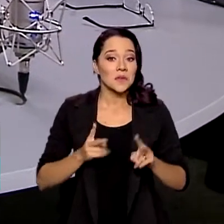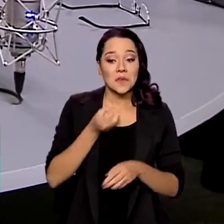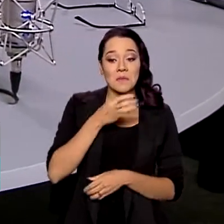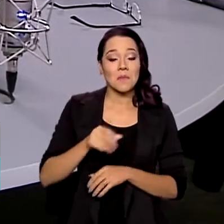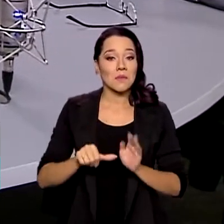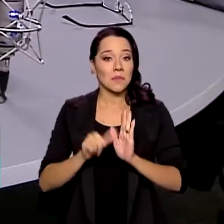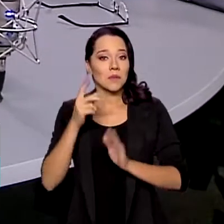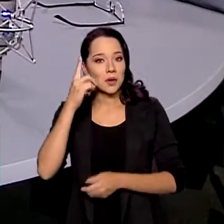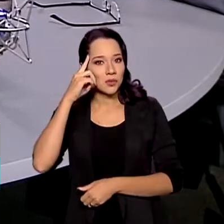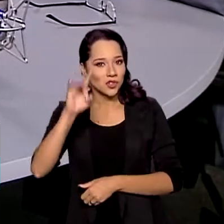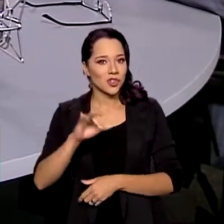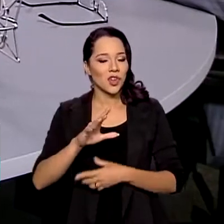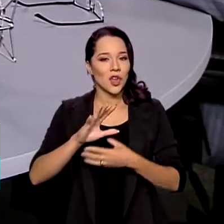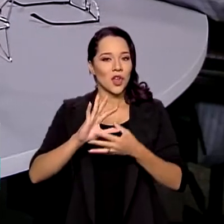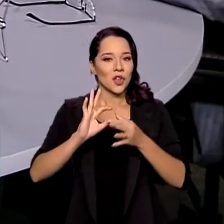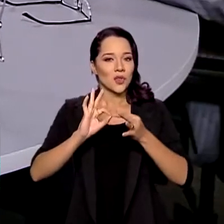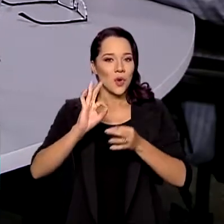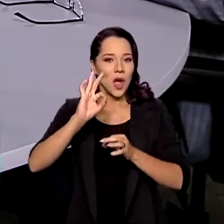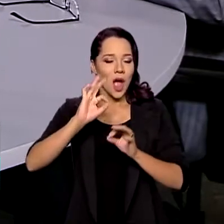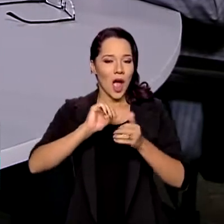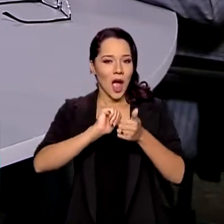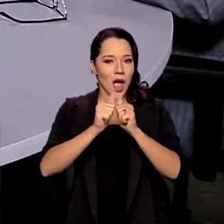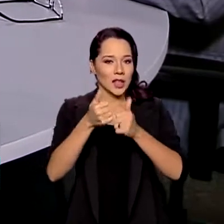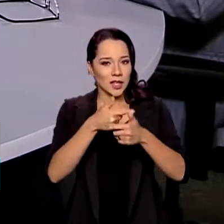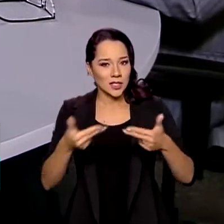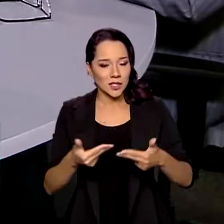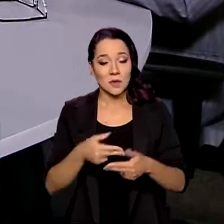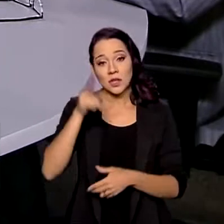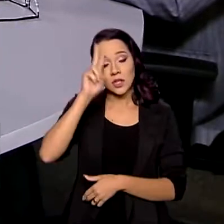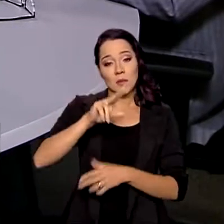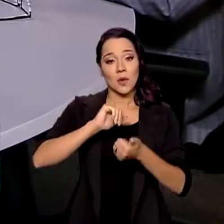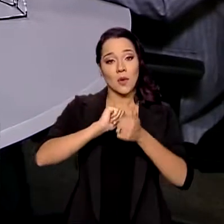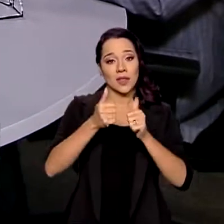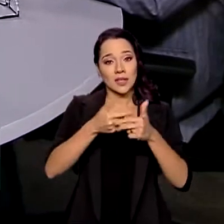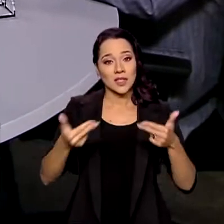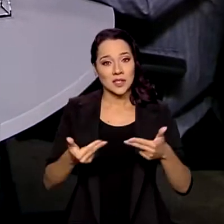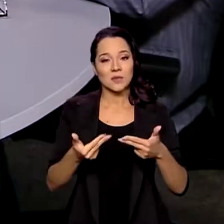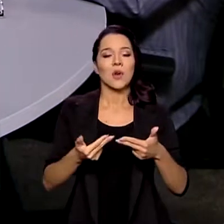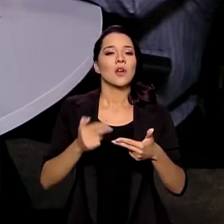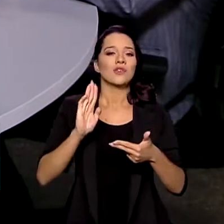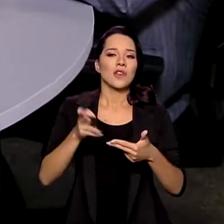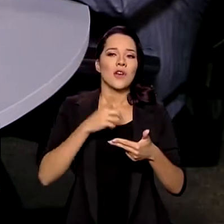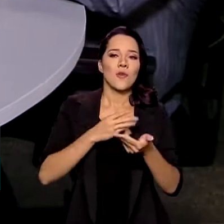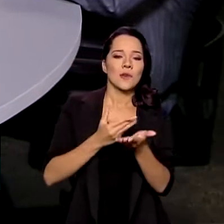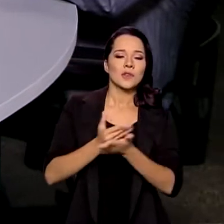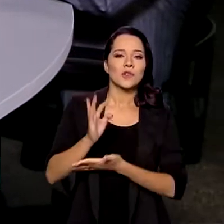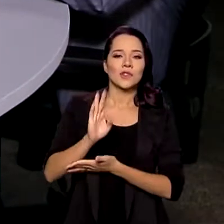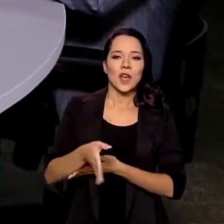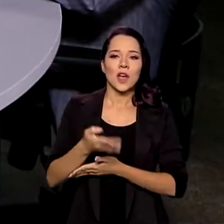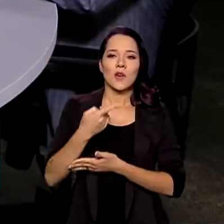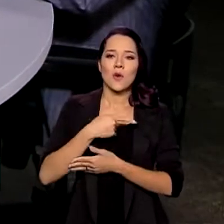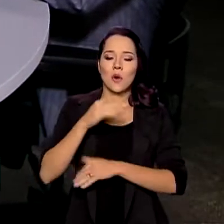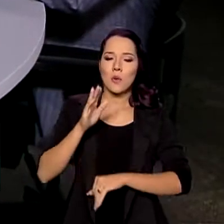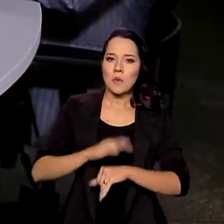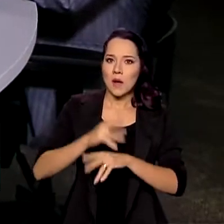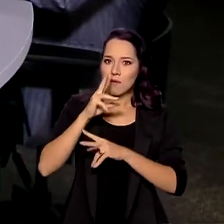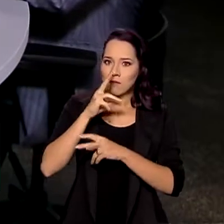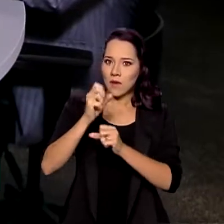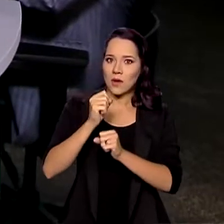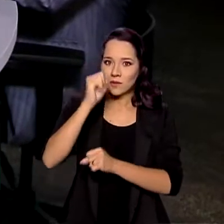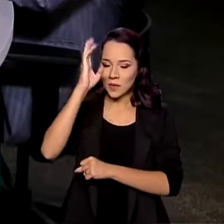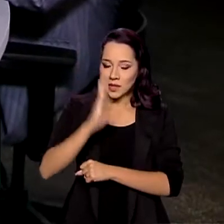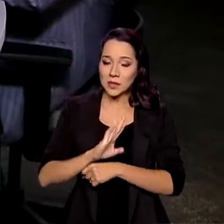dia do atletismo para o Brasil. E a gente recorda que o atletismo iniciou o dia já com uma modalidade com mais pódios para o